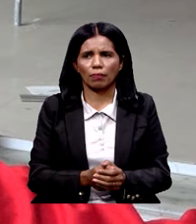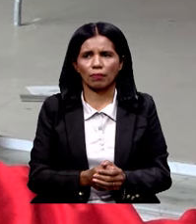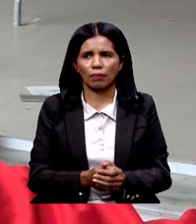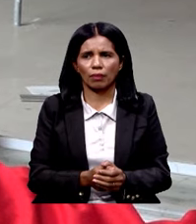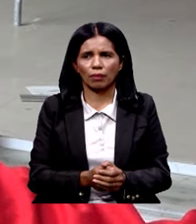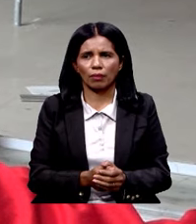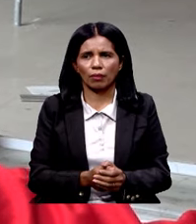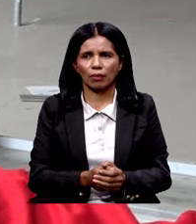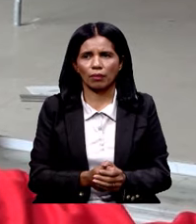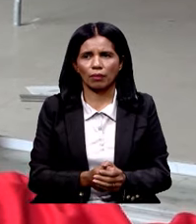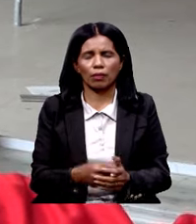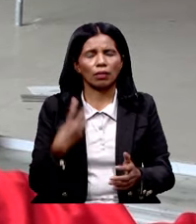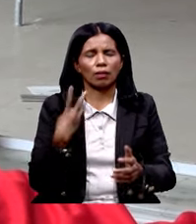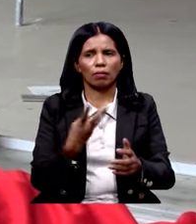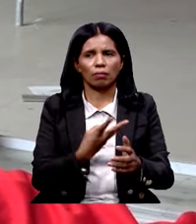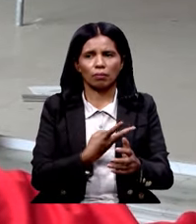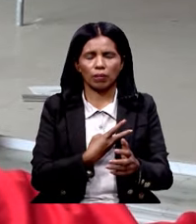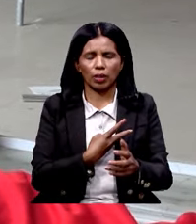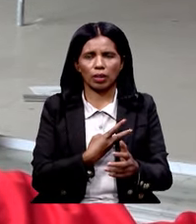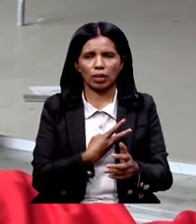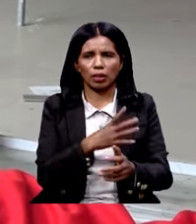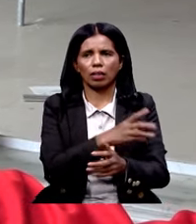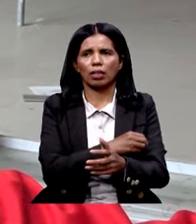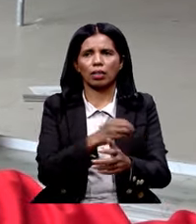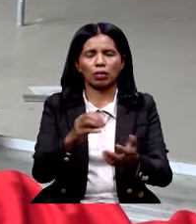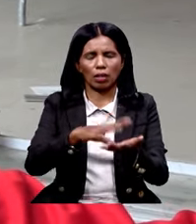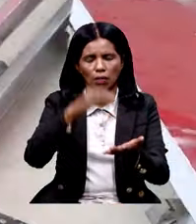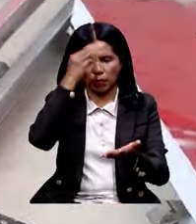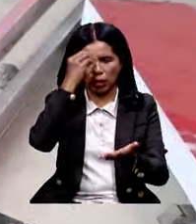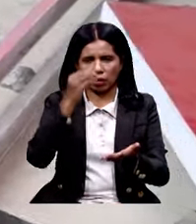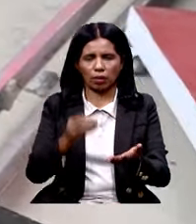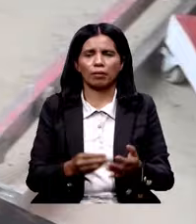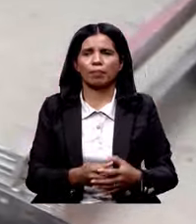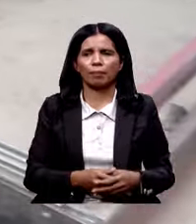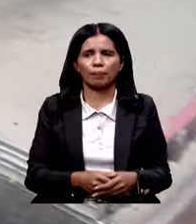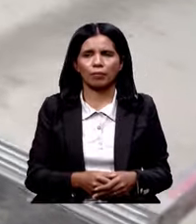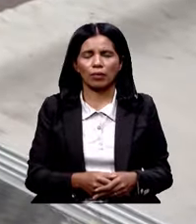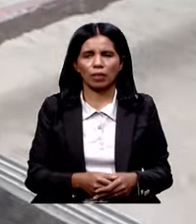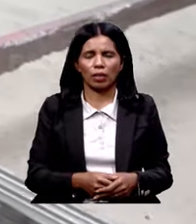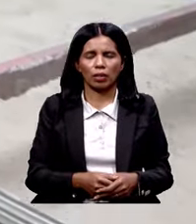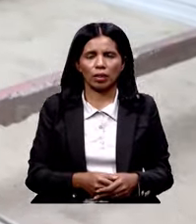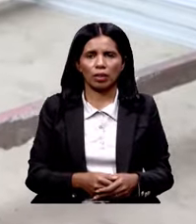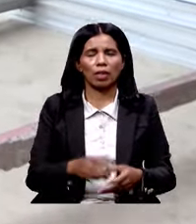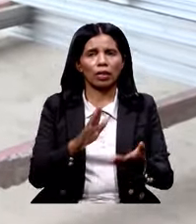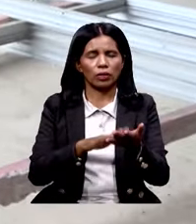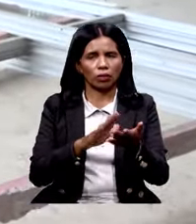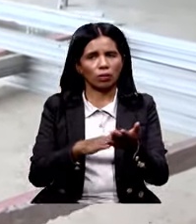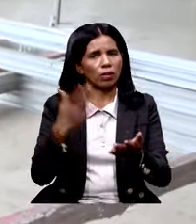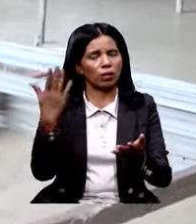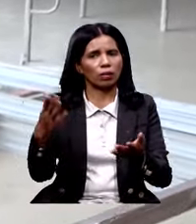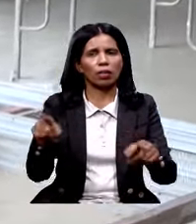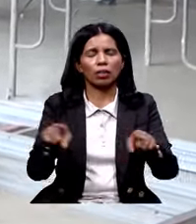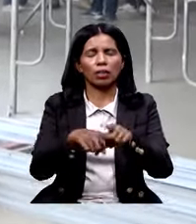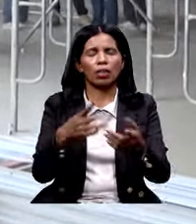bahasa indonesia ke bele ganggu aminia proses aprendizasi. Colégio São Miguel Arcanjo, Hanessa na escola